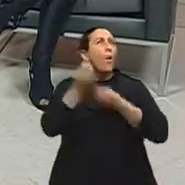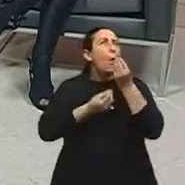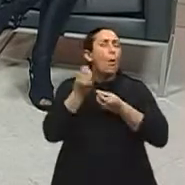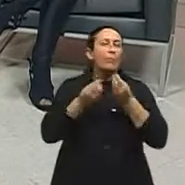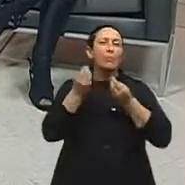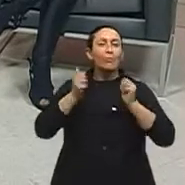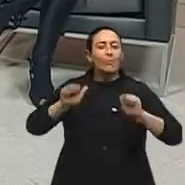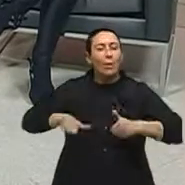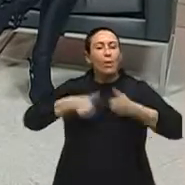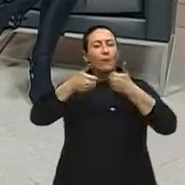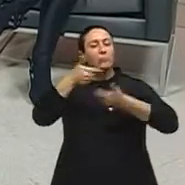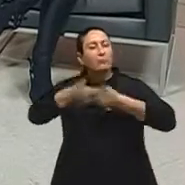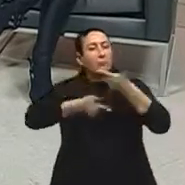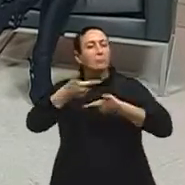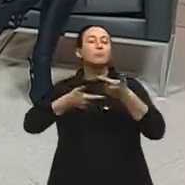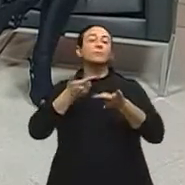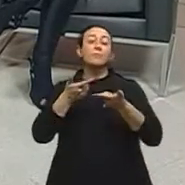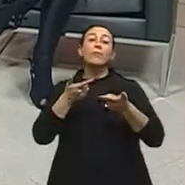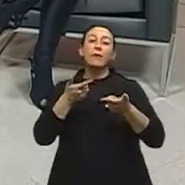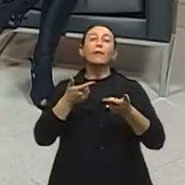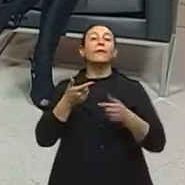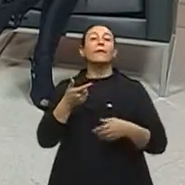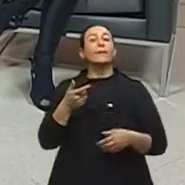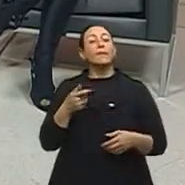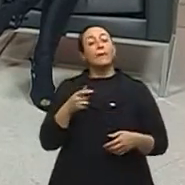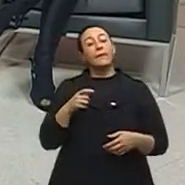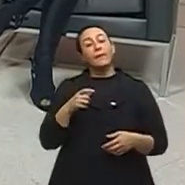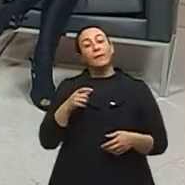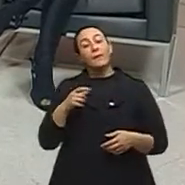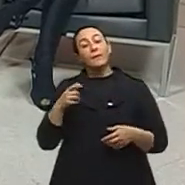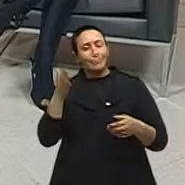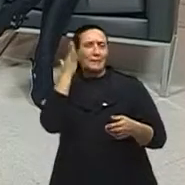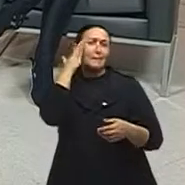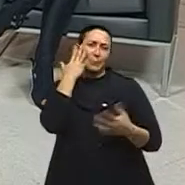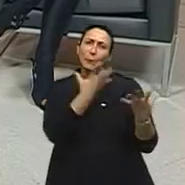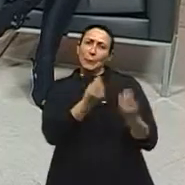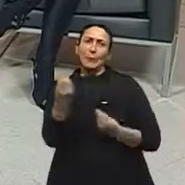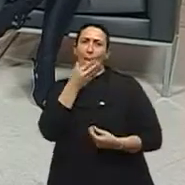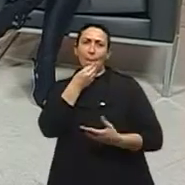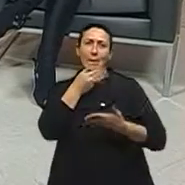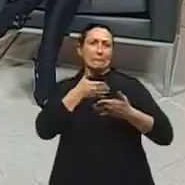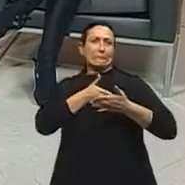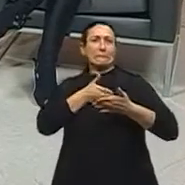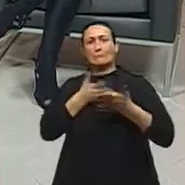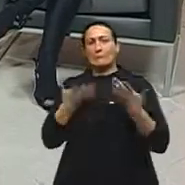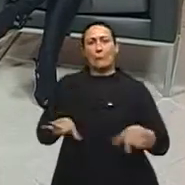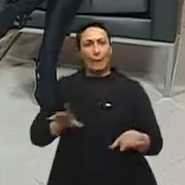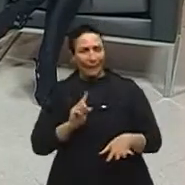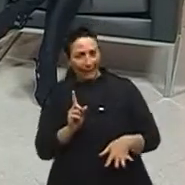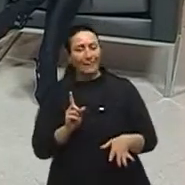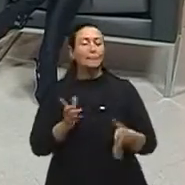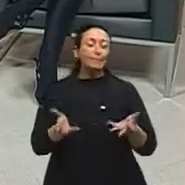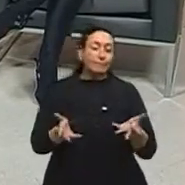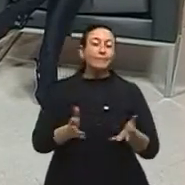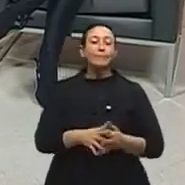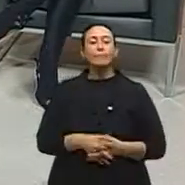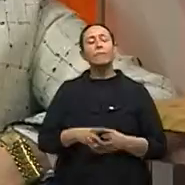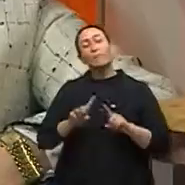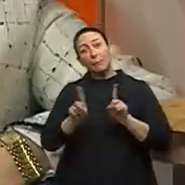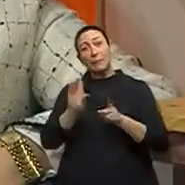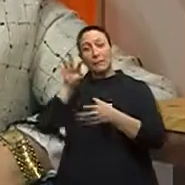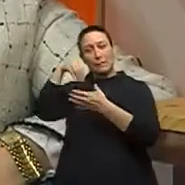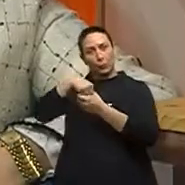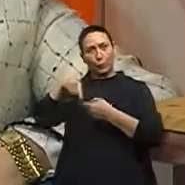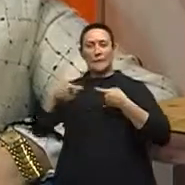tem sabe os tabus que existem em relação a isso bem então Nós pensamos o que vamos fazer já na clínica no atendimento